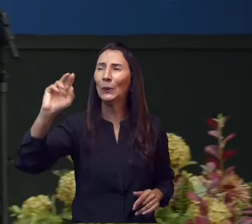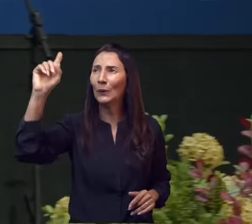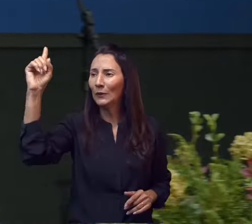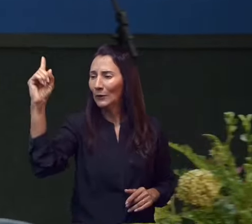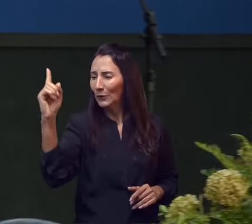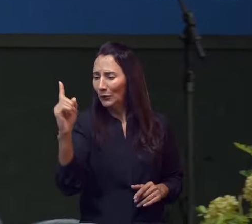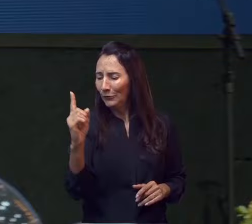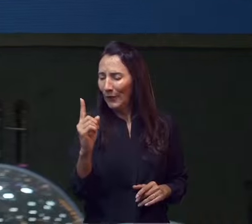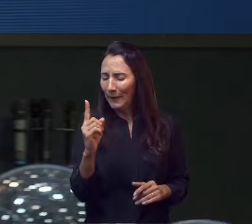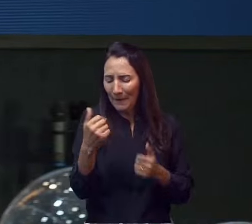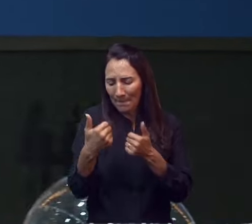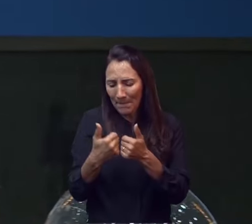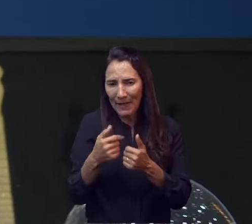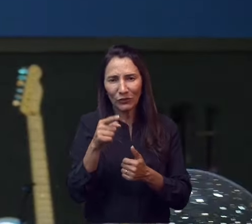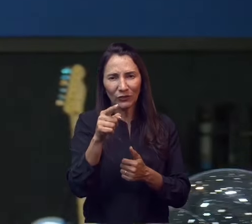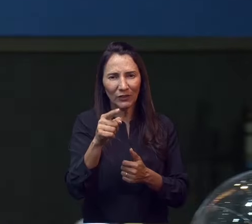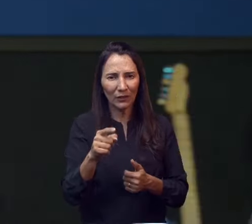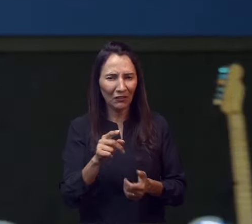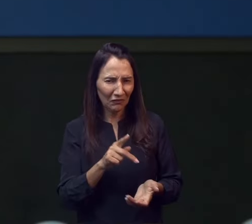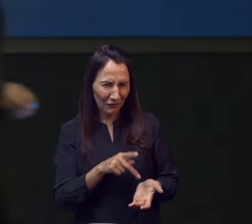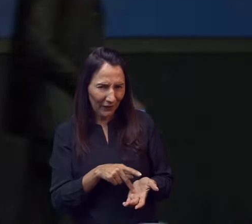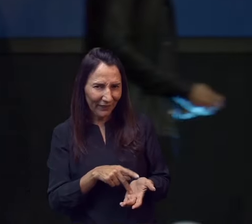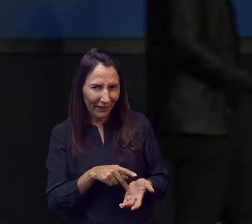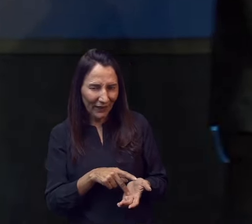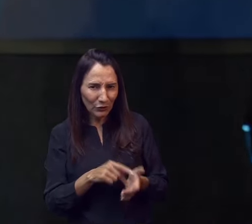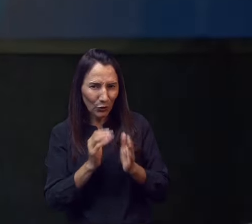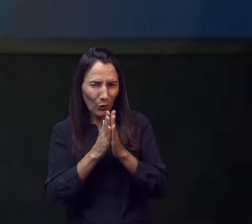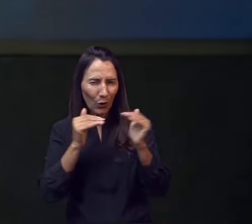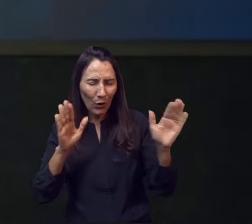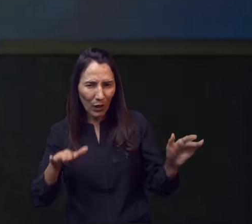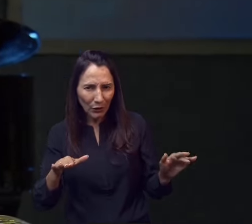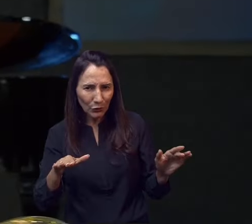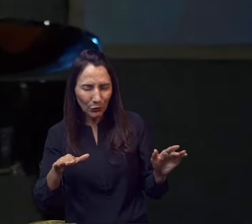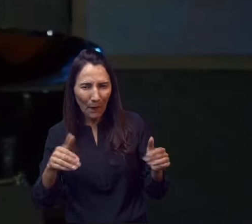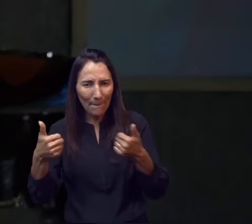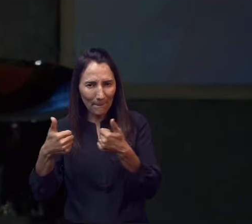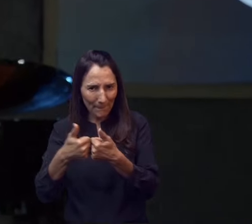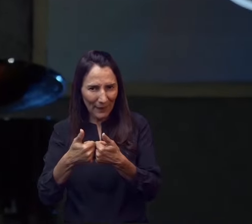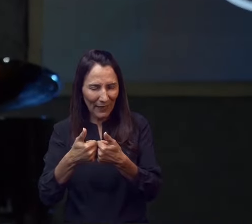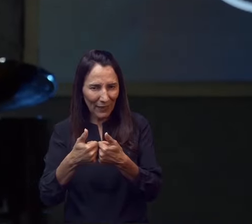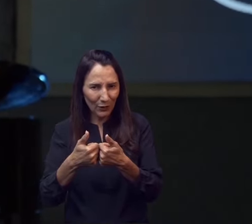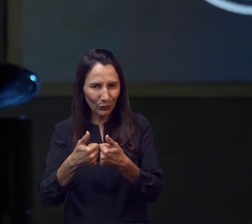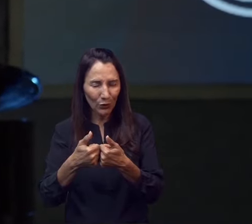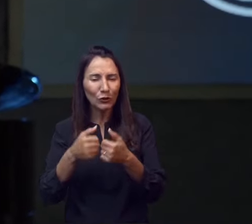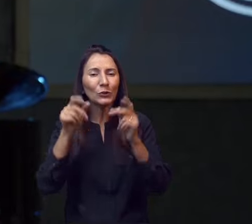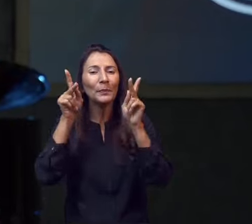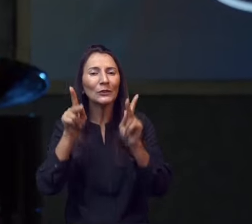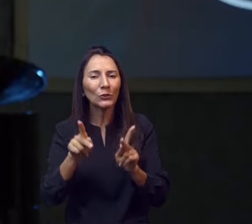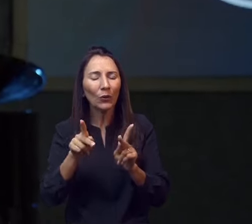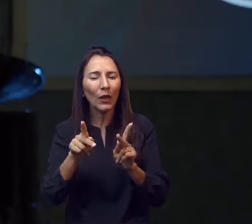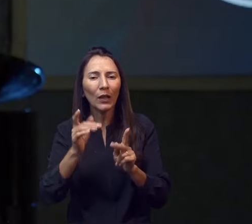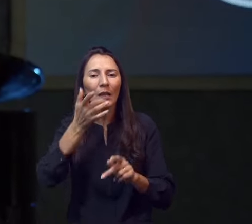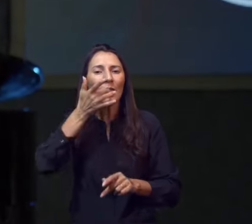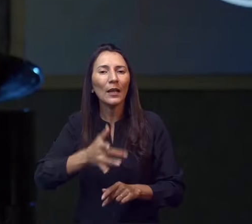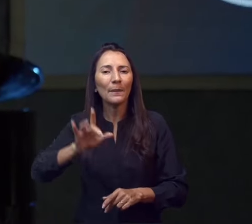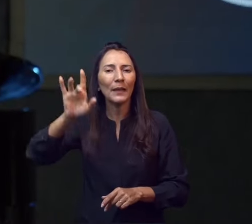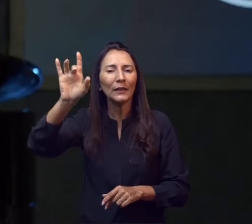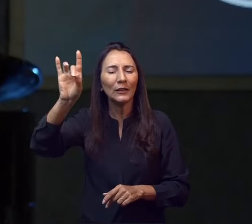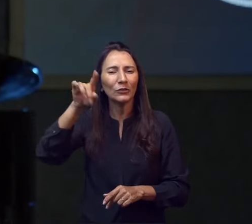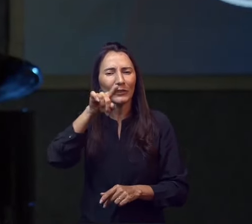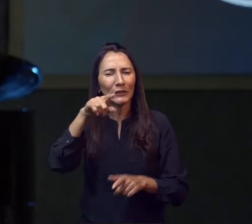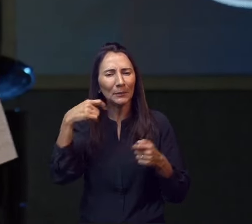É mesmo é o anjo do Senhor acampa-se ao redor daqueles que o temem condição se submeter